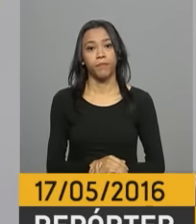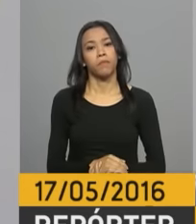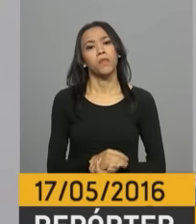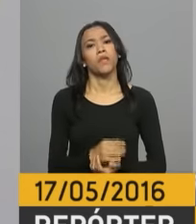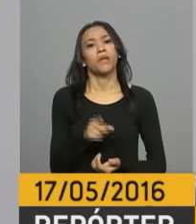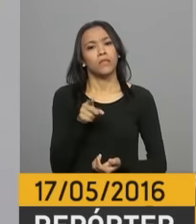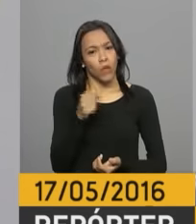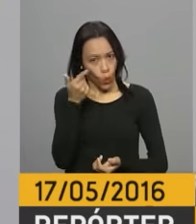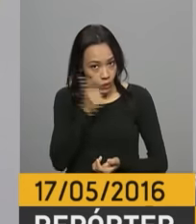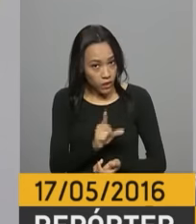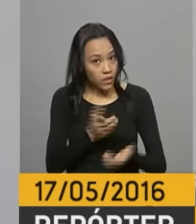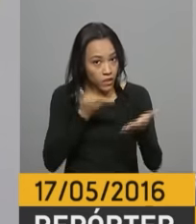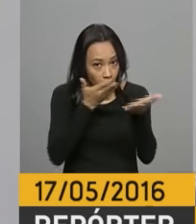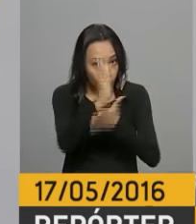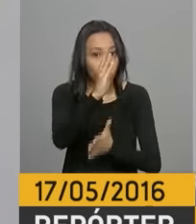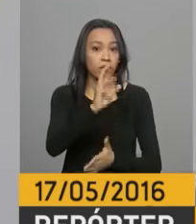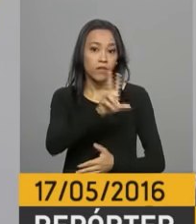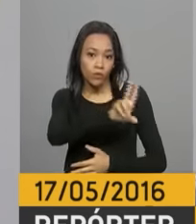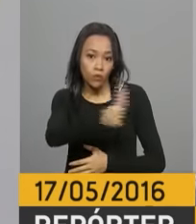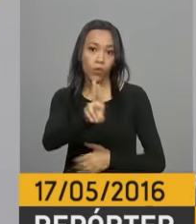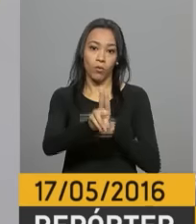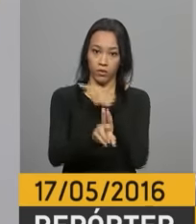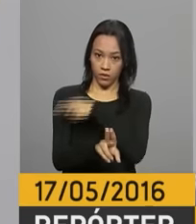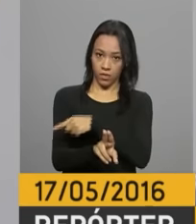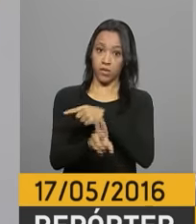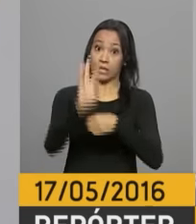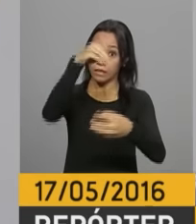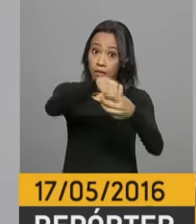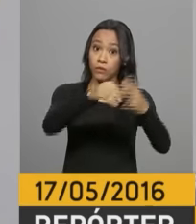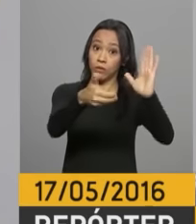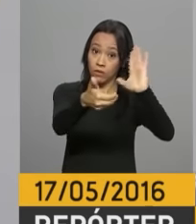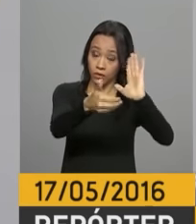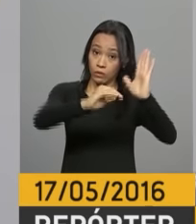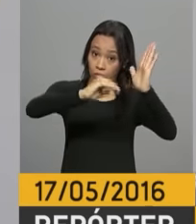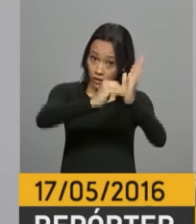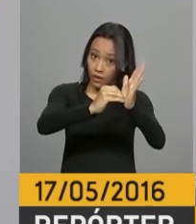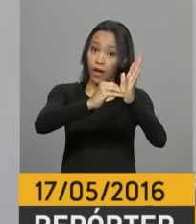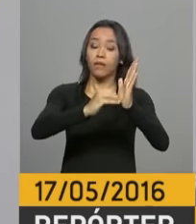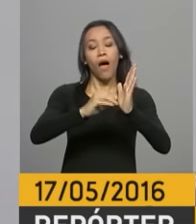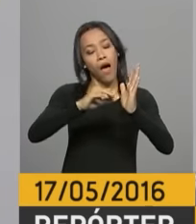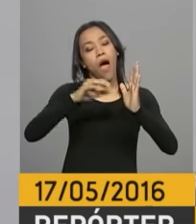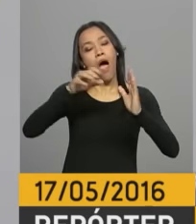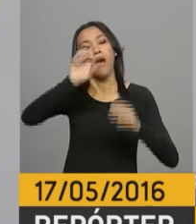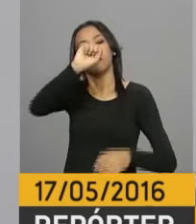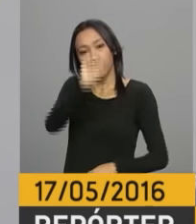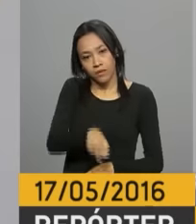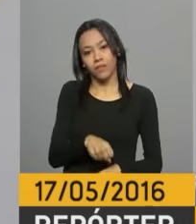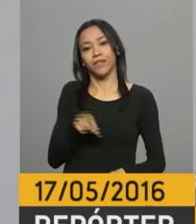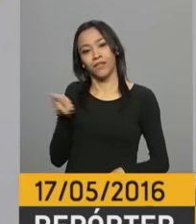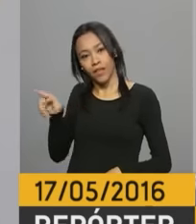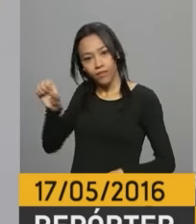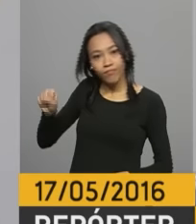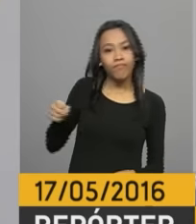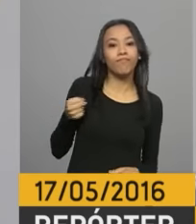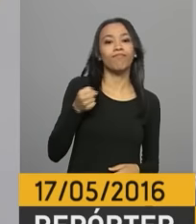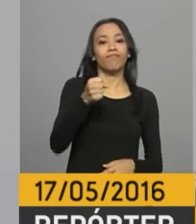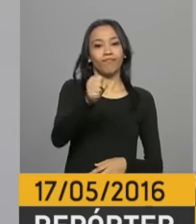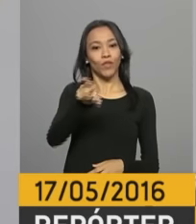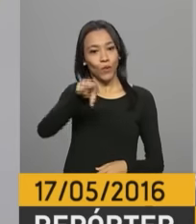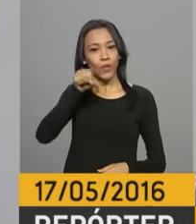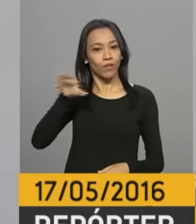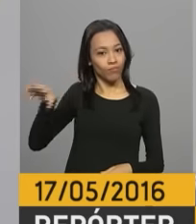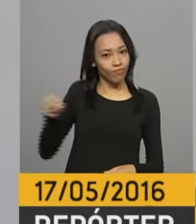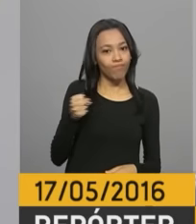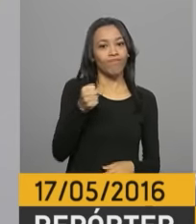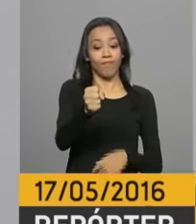Havendo essa aprovação do Senado Federal, aí sim ele será nomeado presidente do Banco Central.